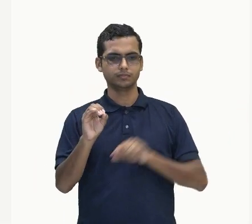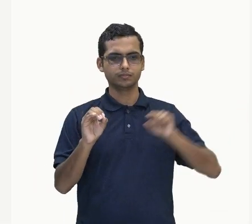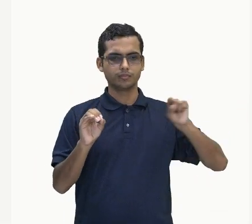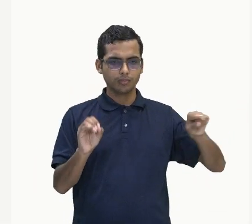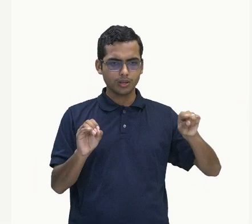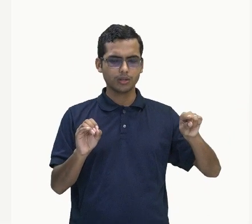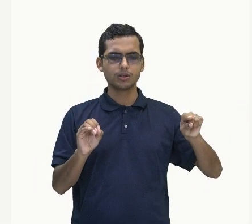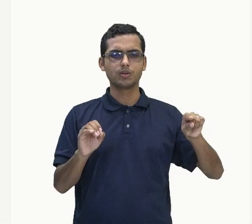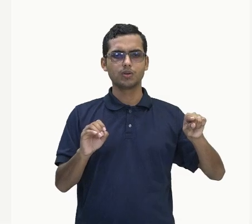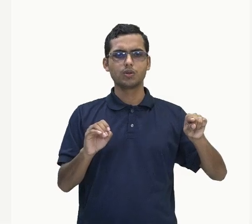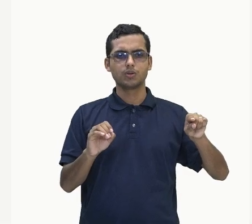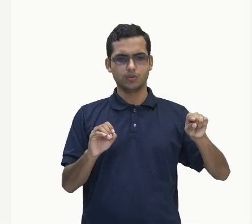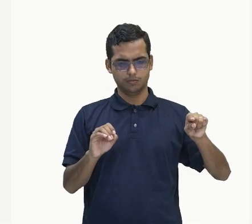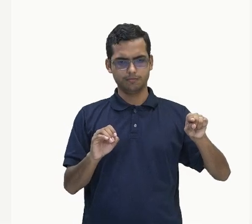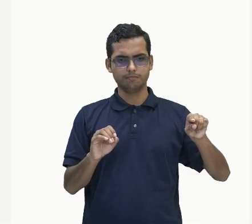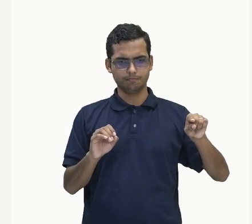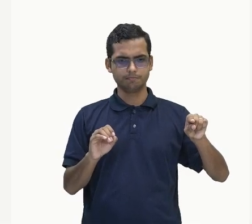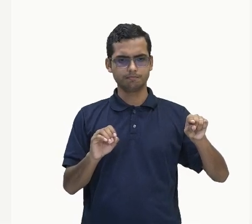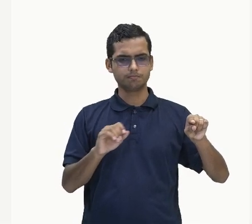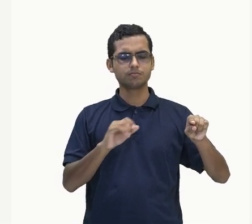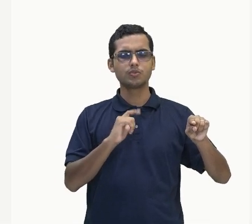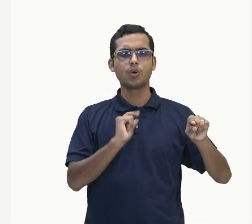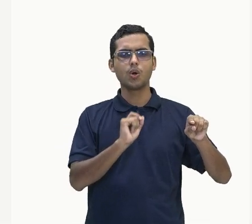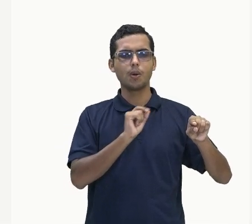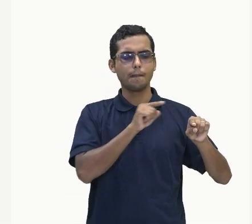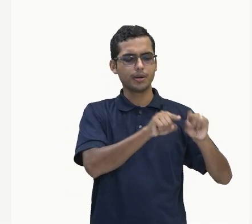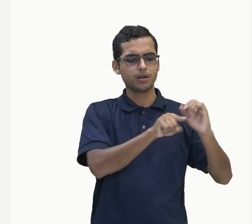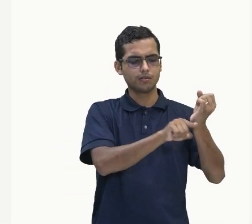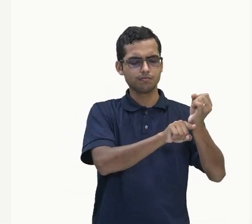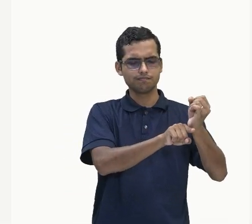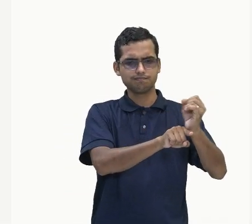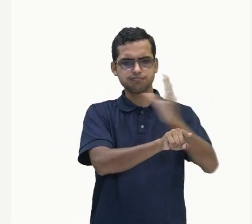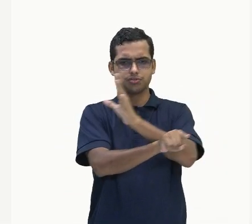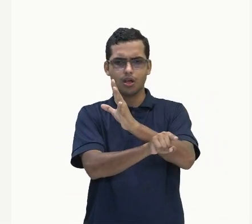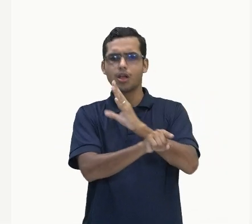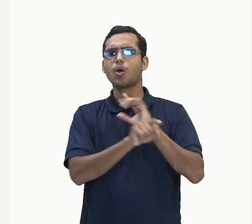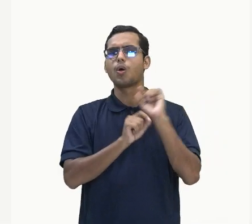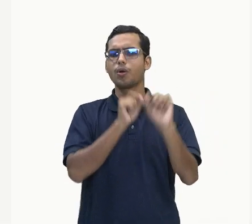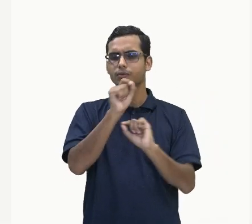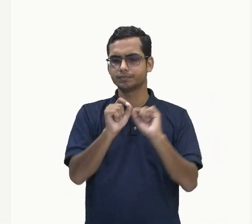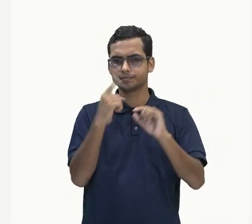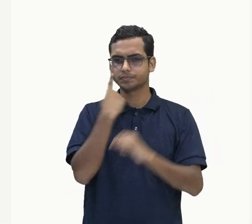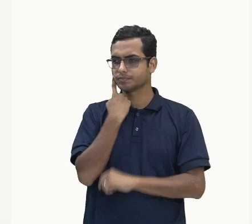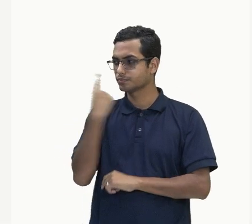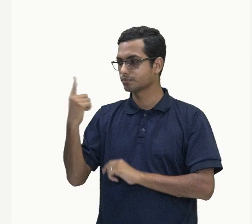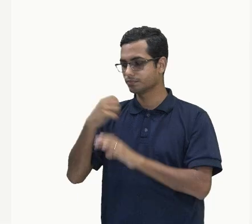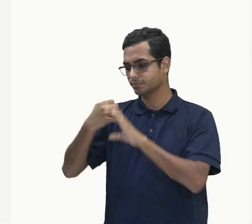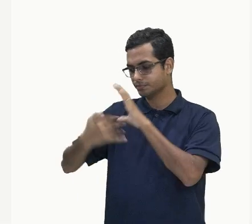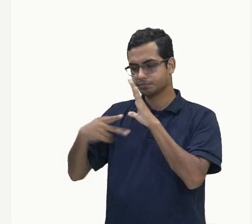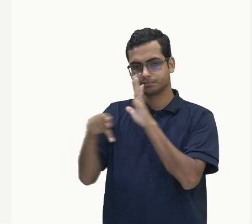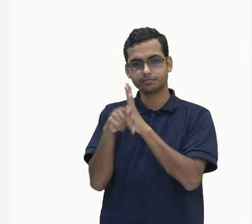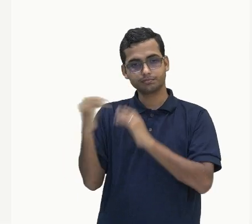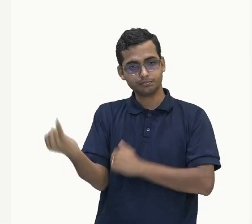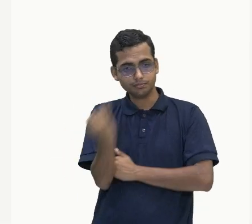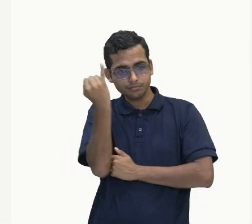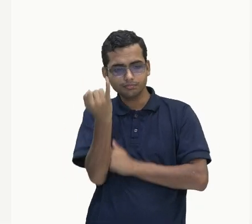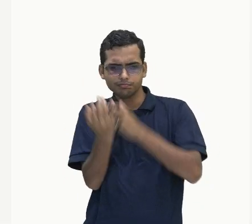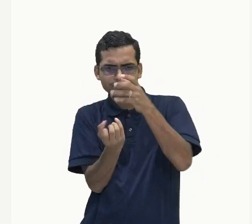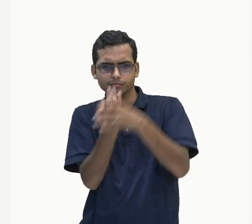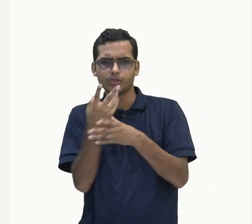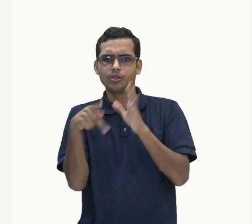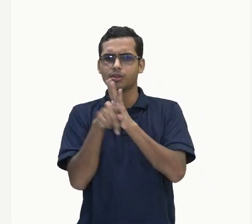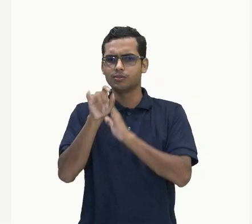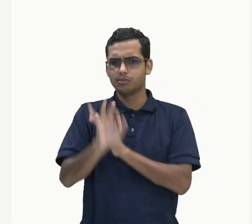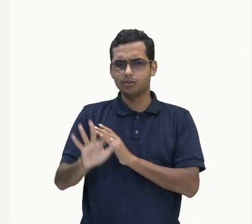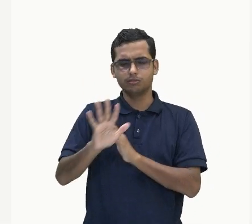são 4 propriedades muito importantes e essas propriedades elas são utilizadas para a formação da imagem. Olha aqui,